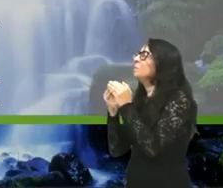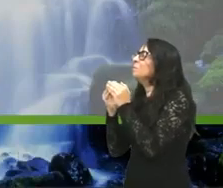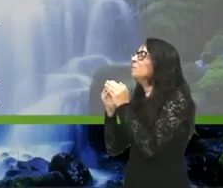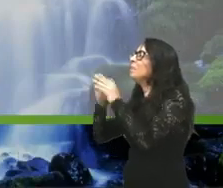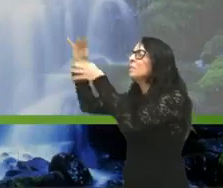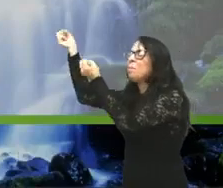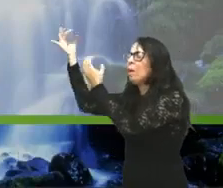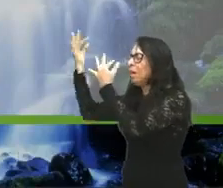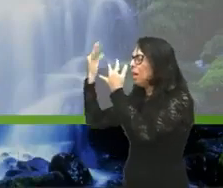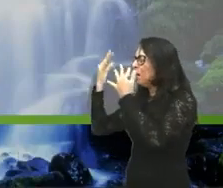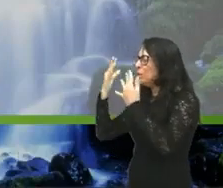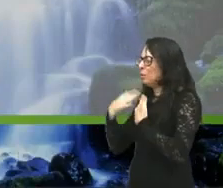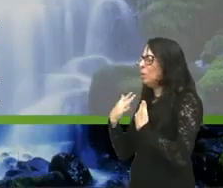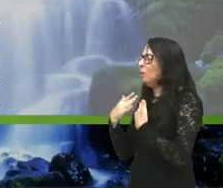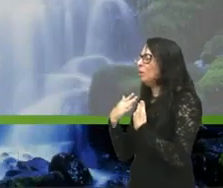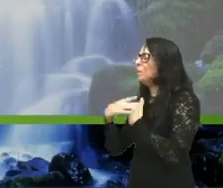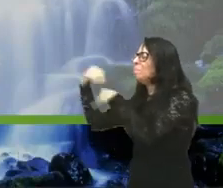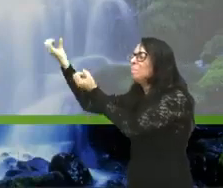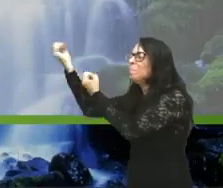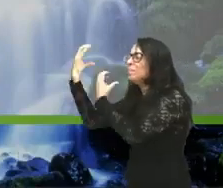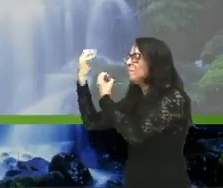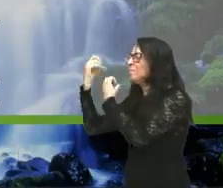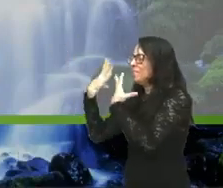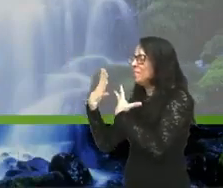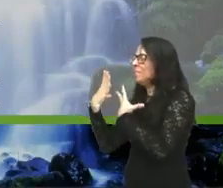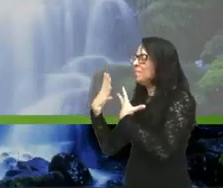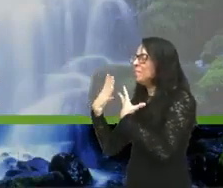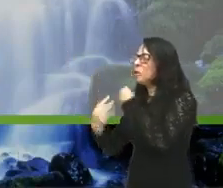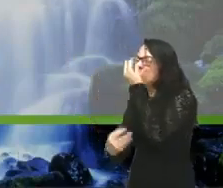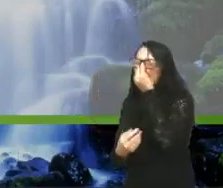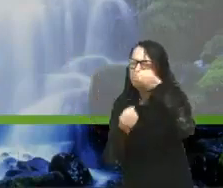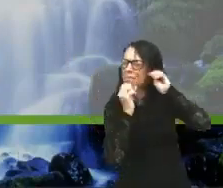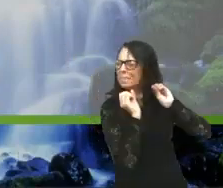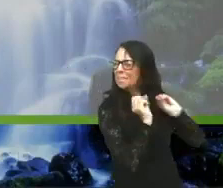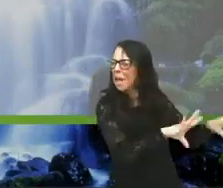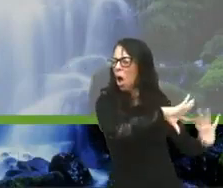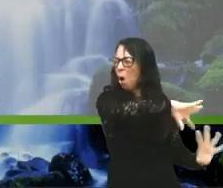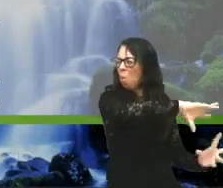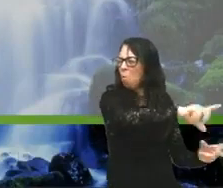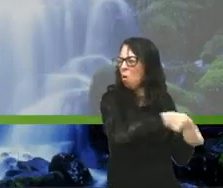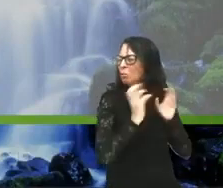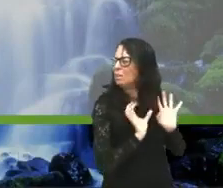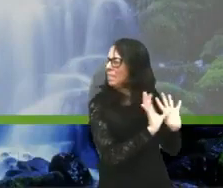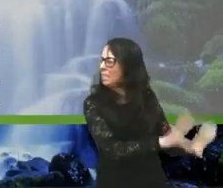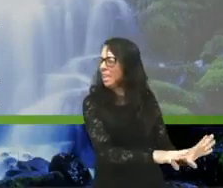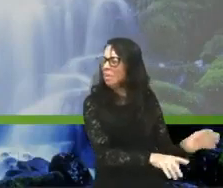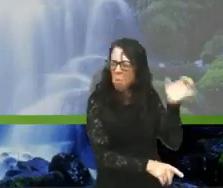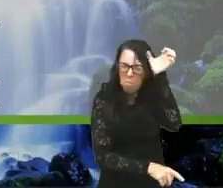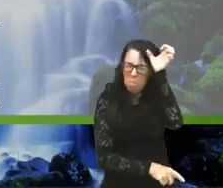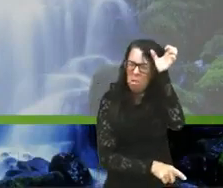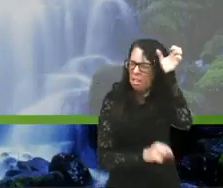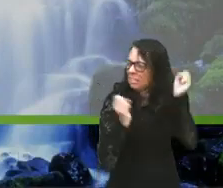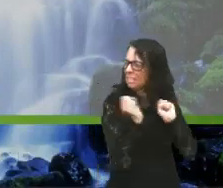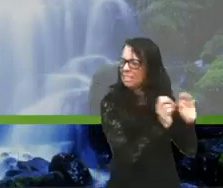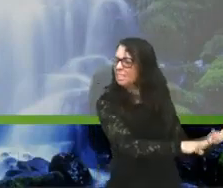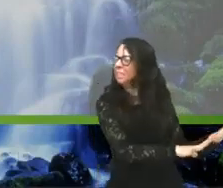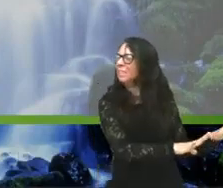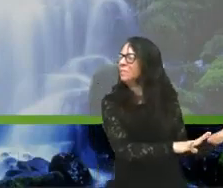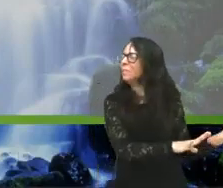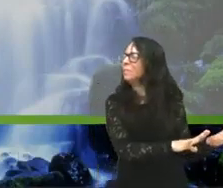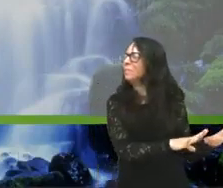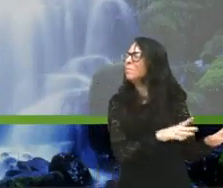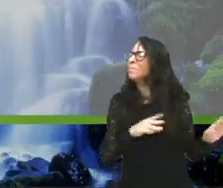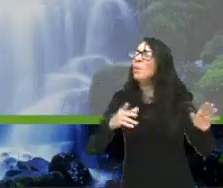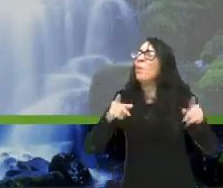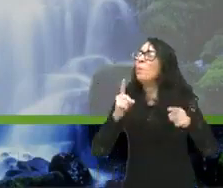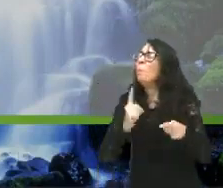as pessoas terem conquistas materiais com a casa cheia de demônios? O que adianta